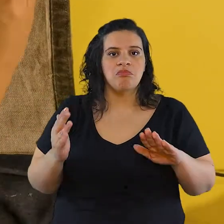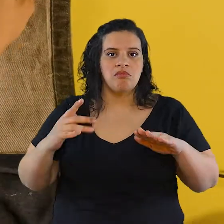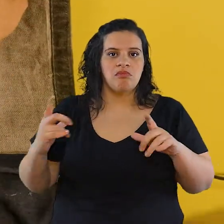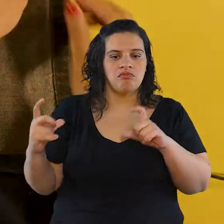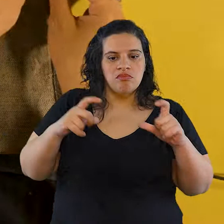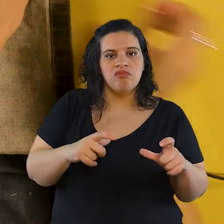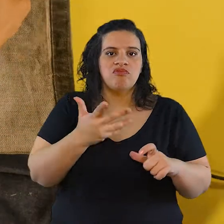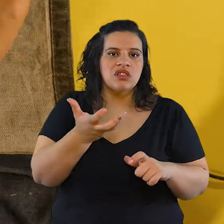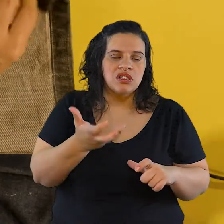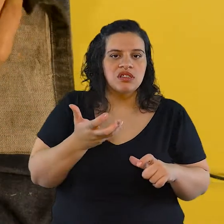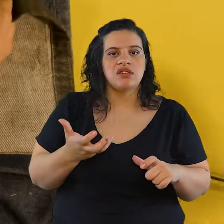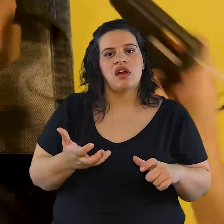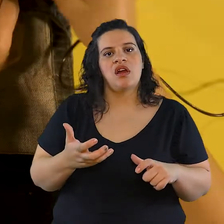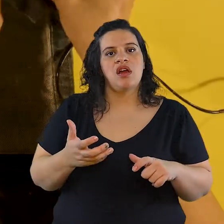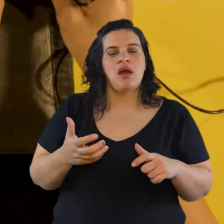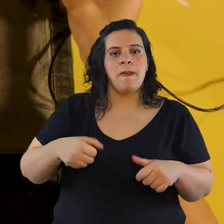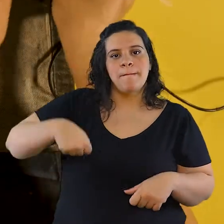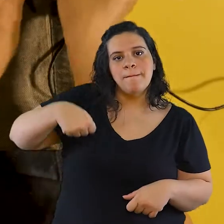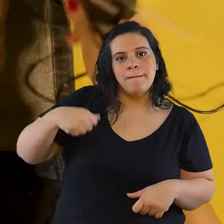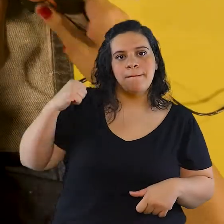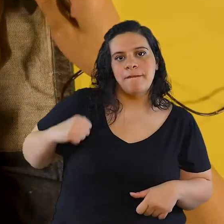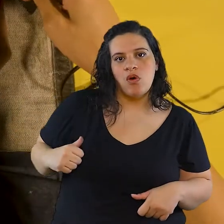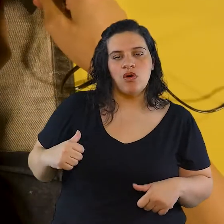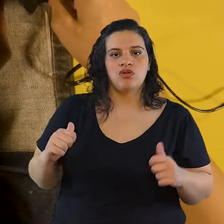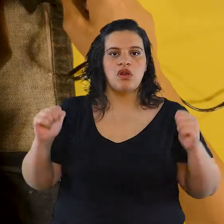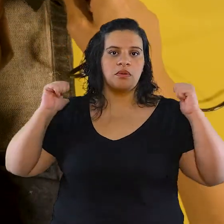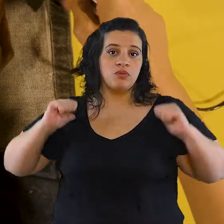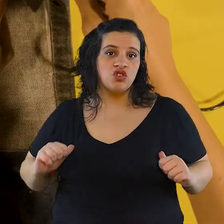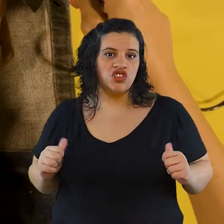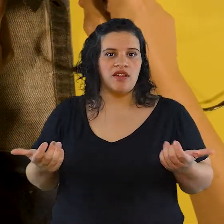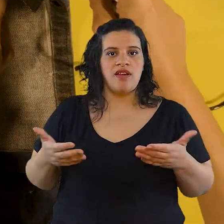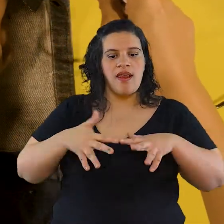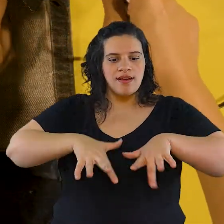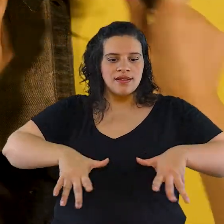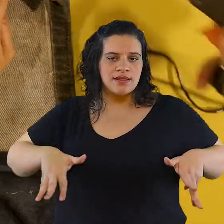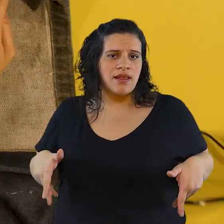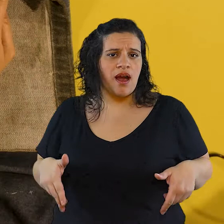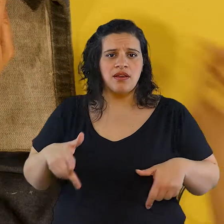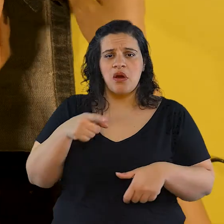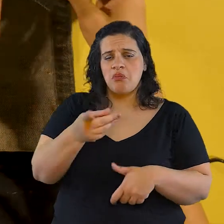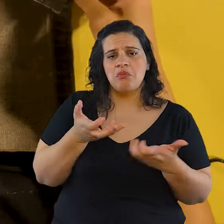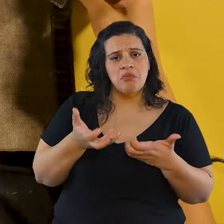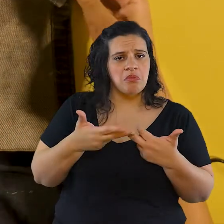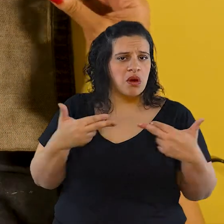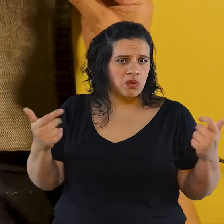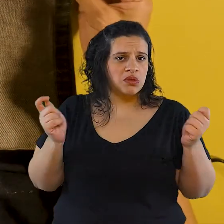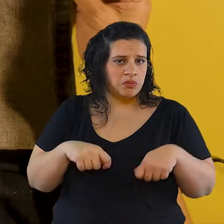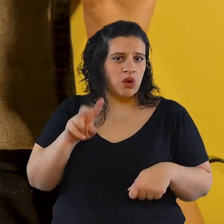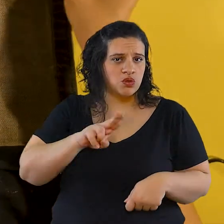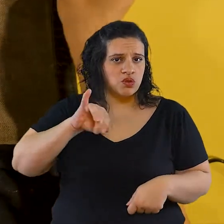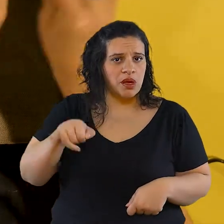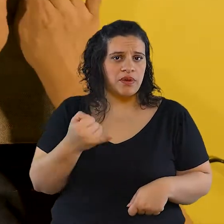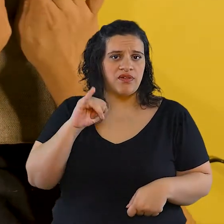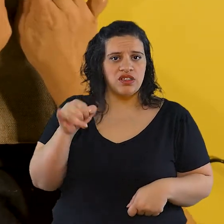e colocar uma modelagem por cima. Sei lá, você quer fazer uma bolsa, uma mochila ou uma saia, alguma